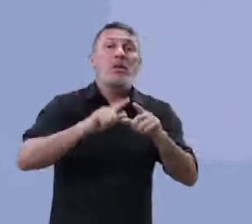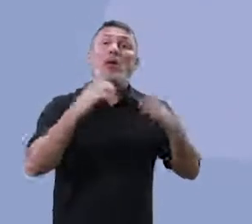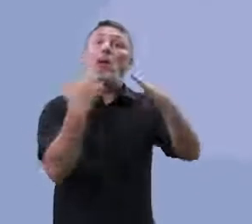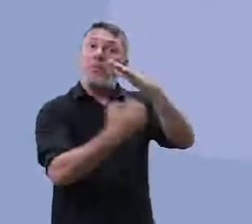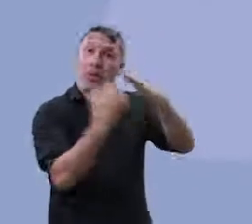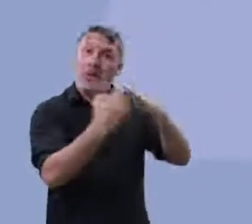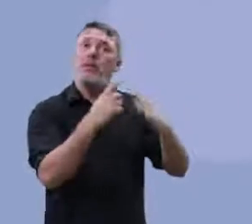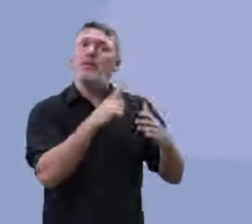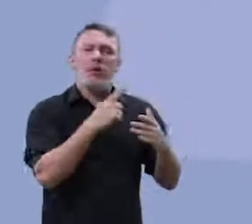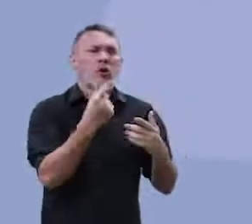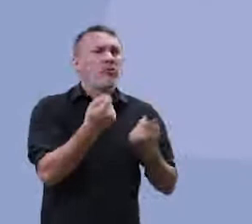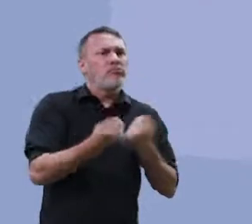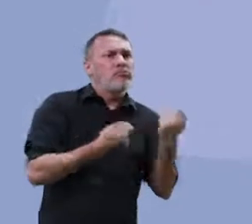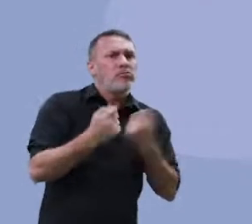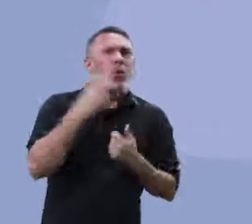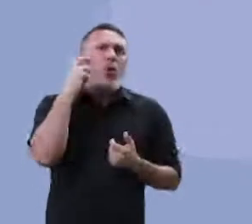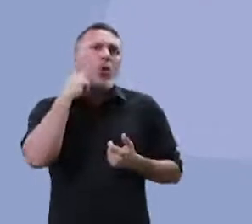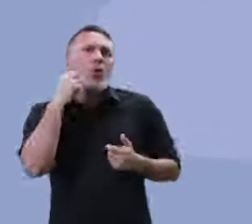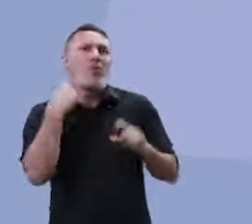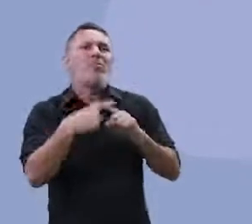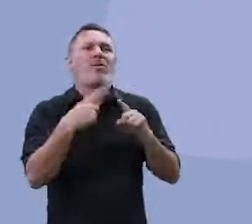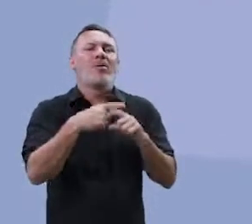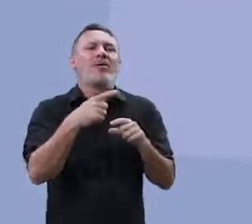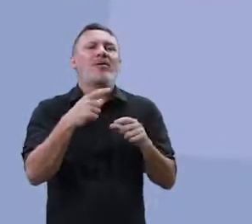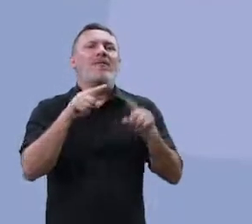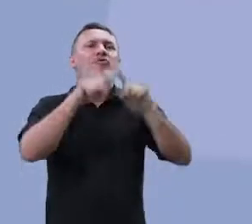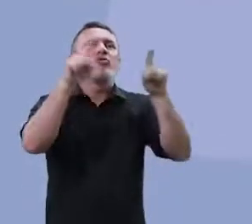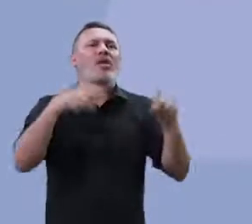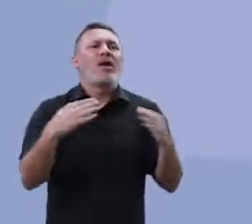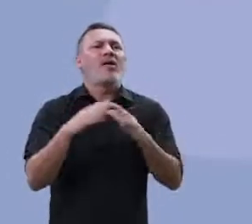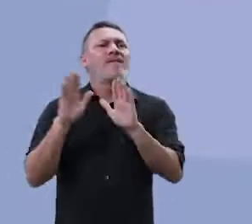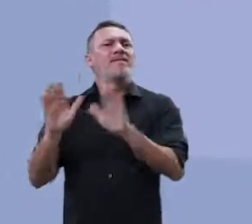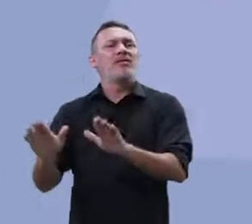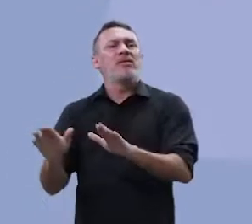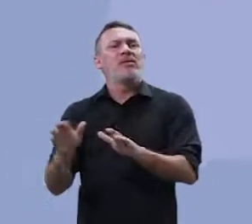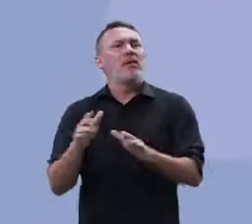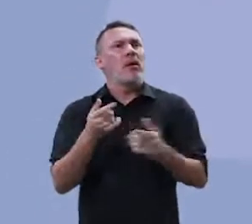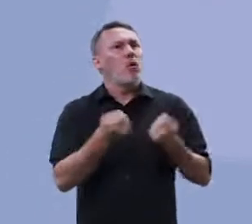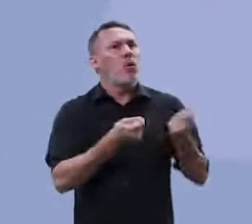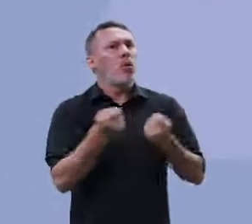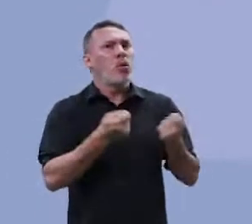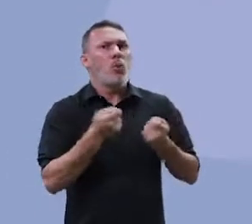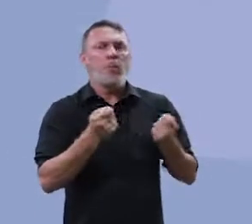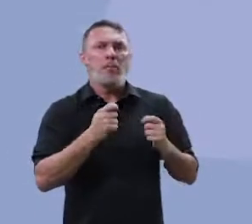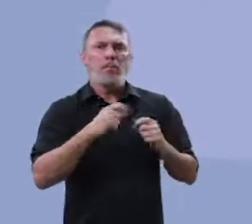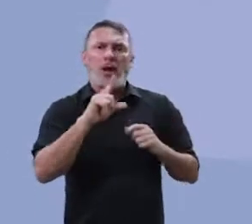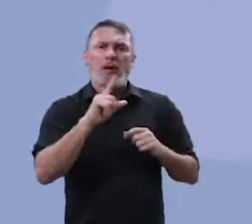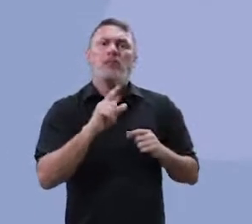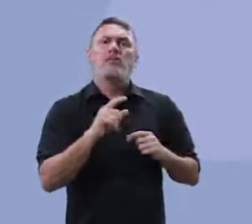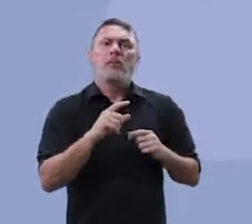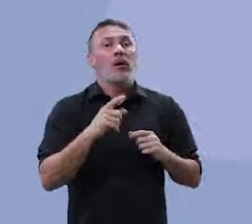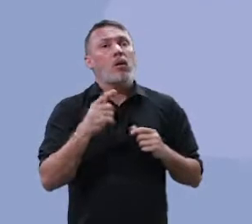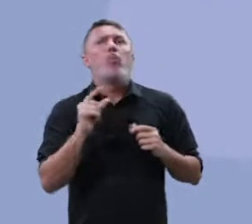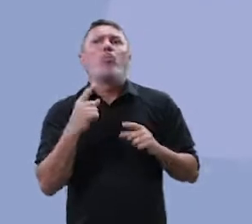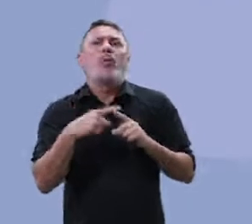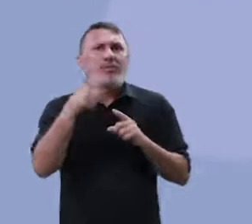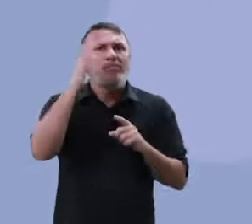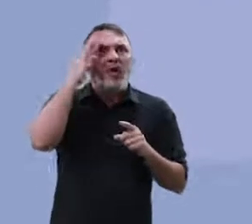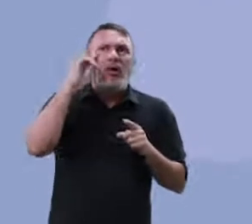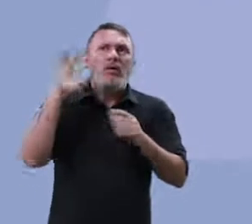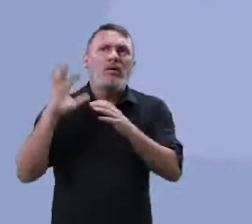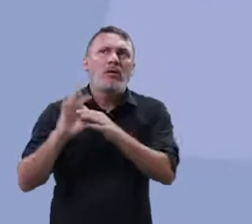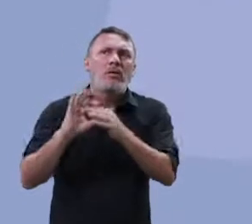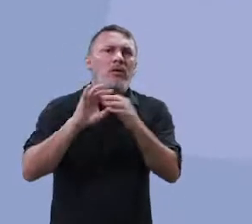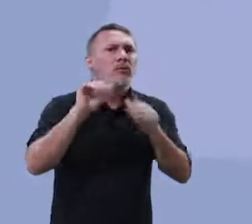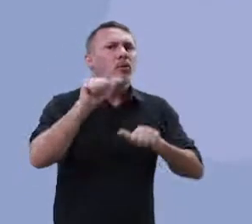dando bem, estão lucrando muito mais nesse período de pandemia que anteriormente. Então por que nós não começamos a mudar isso